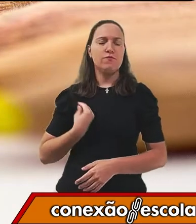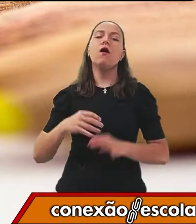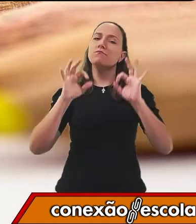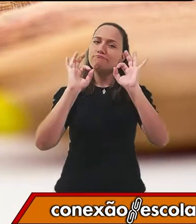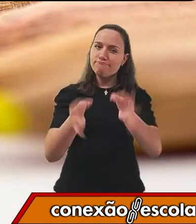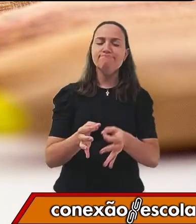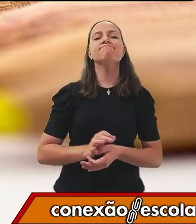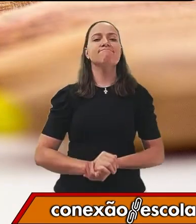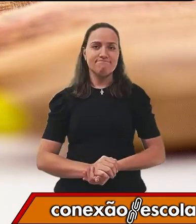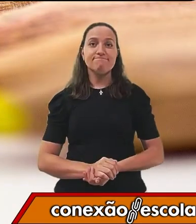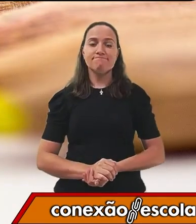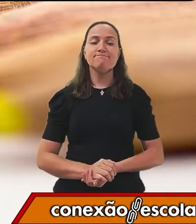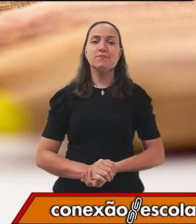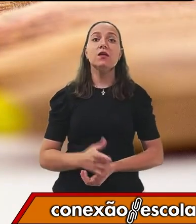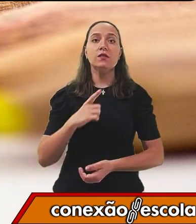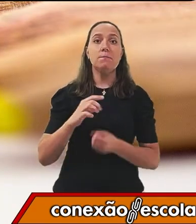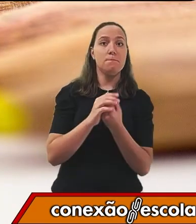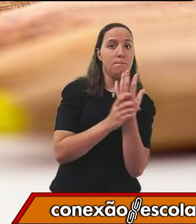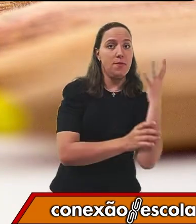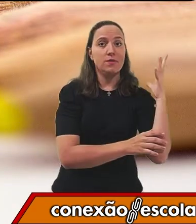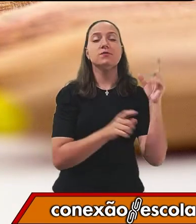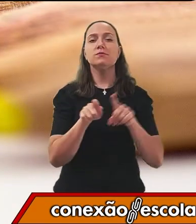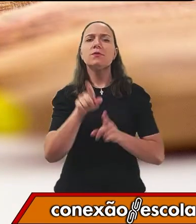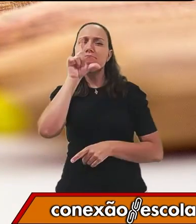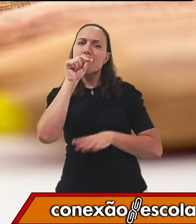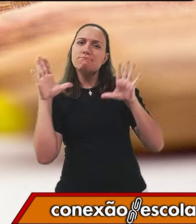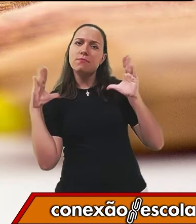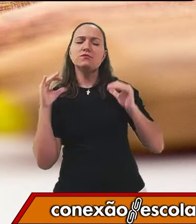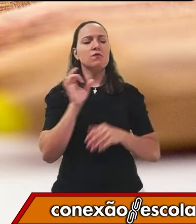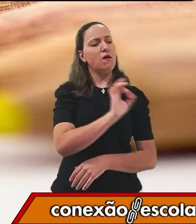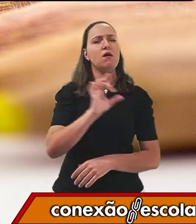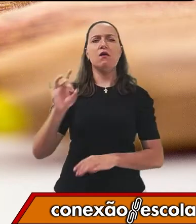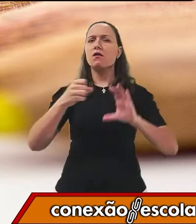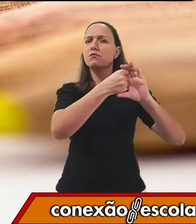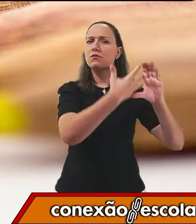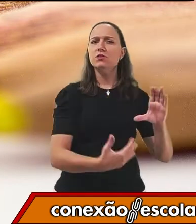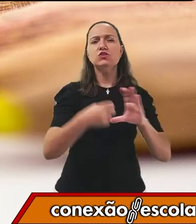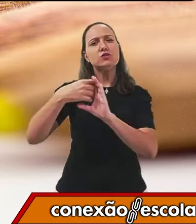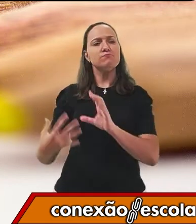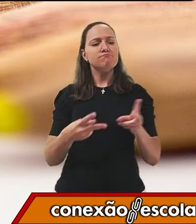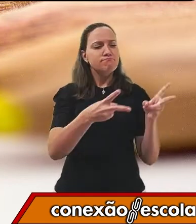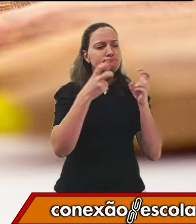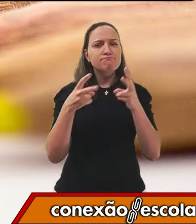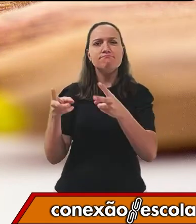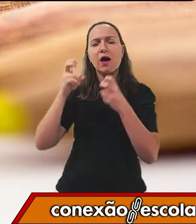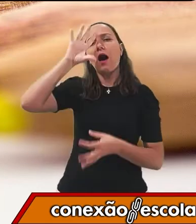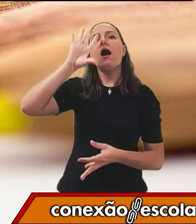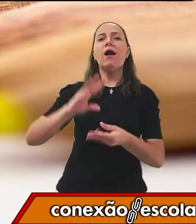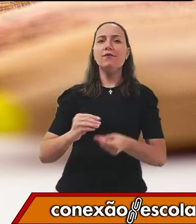acertou. Cada um desses seres tem características próprias que os definem como seres vivos. Vamos ver